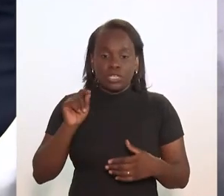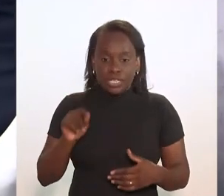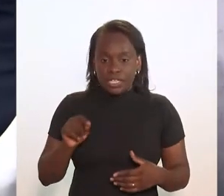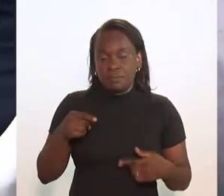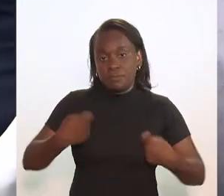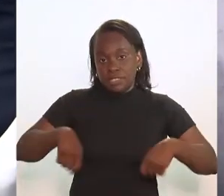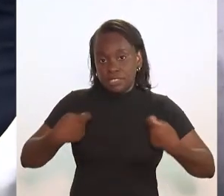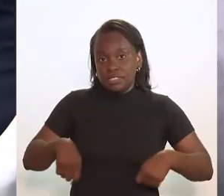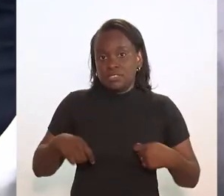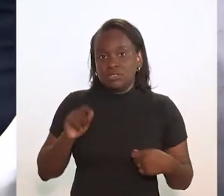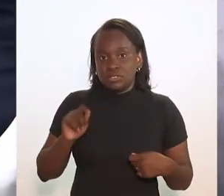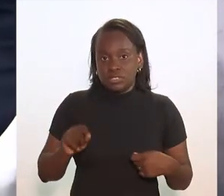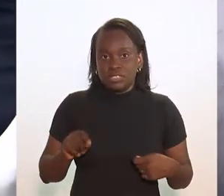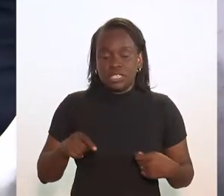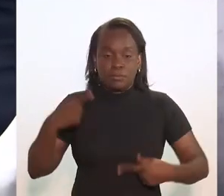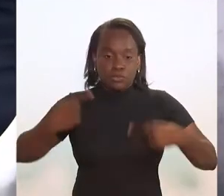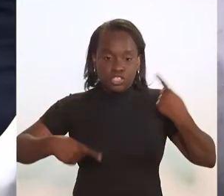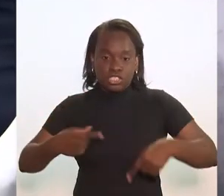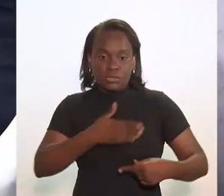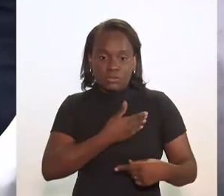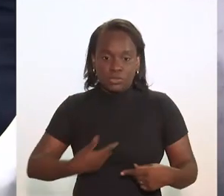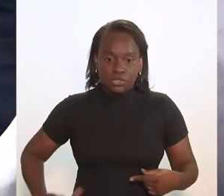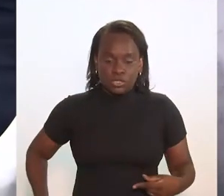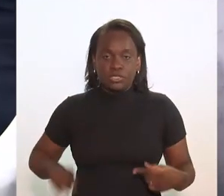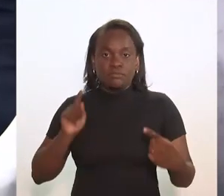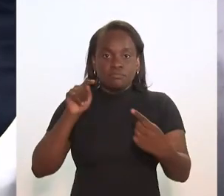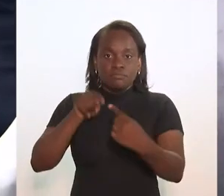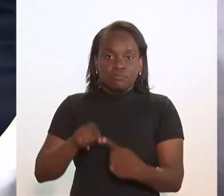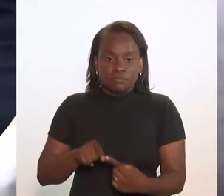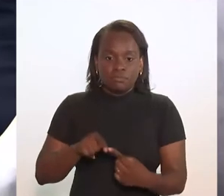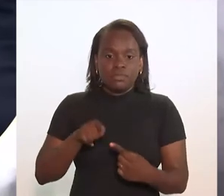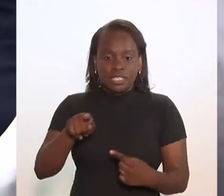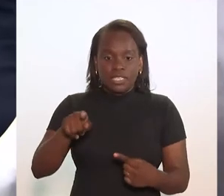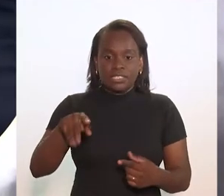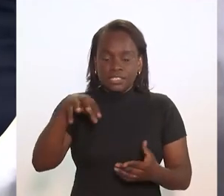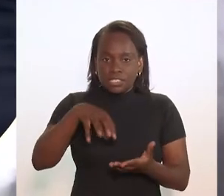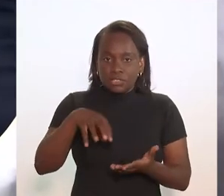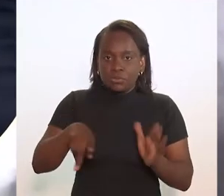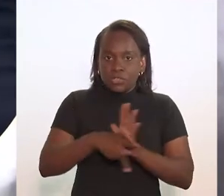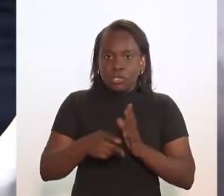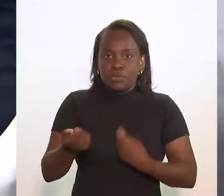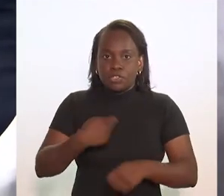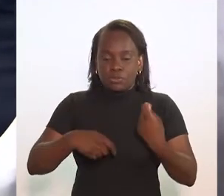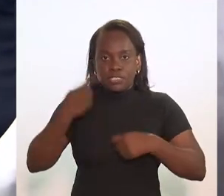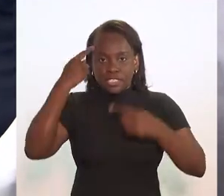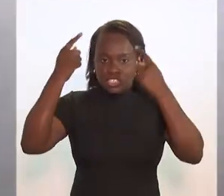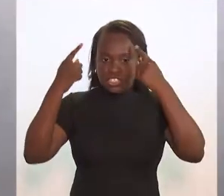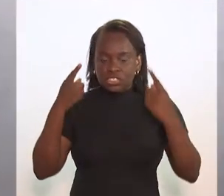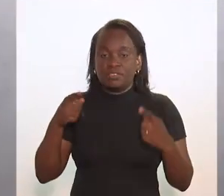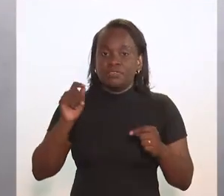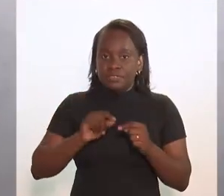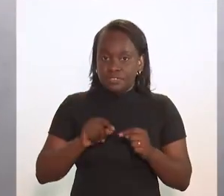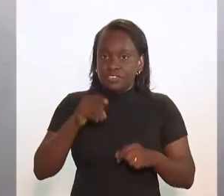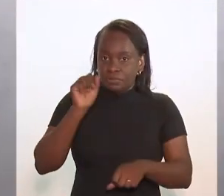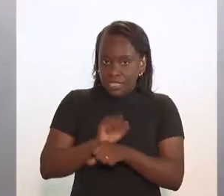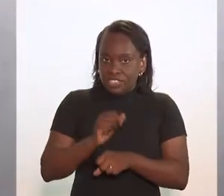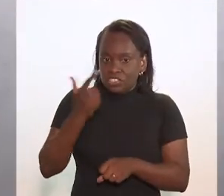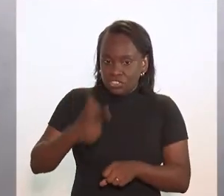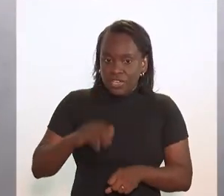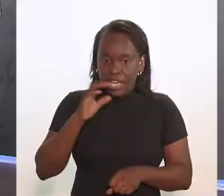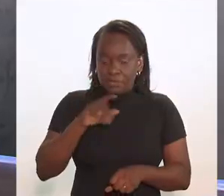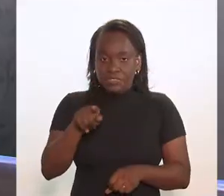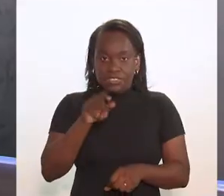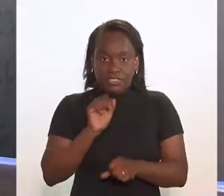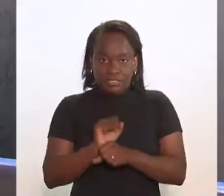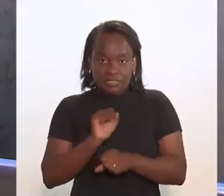do que é, na verdade, o que deve ser a política pública aplicada a esse setor da economia criativa. A gente vai fazer um rápido